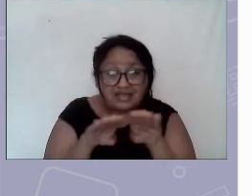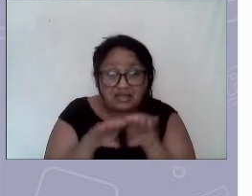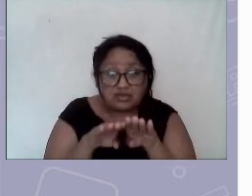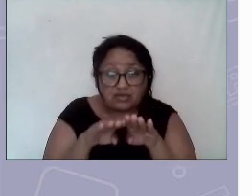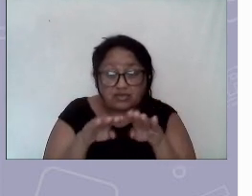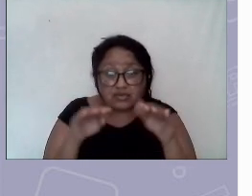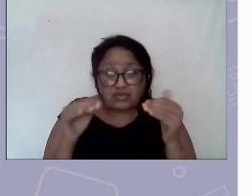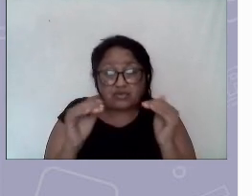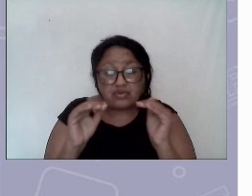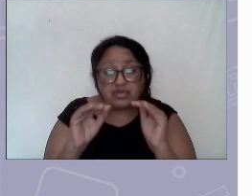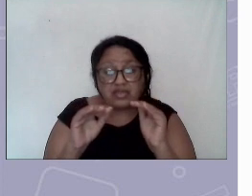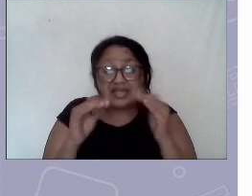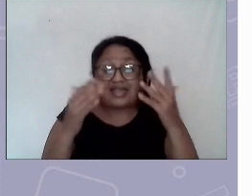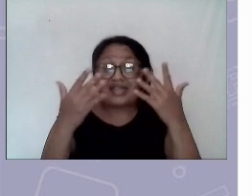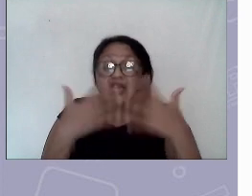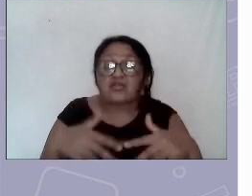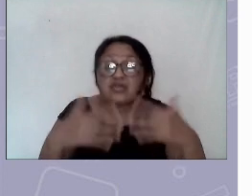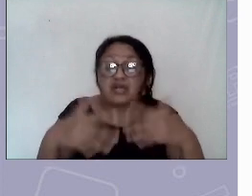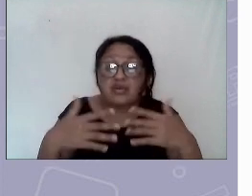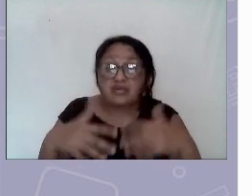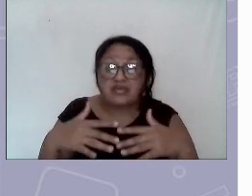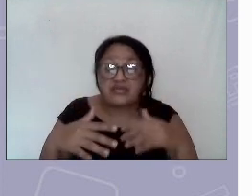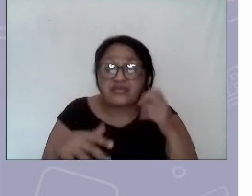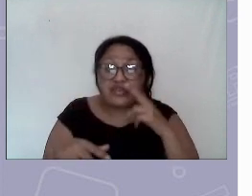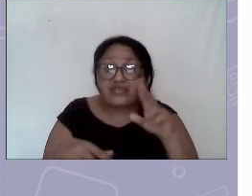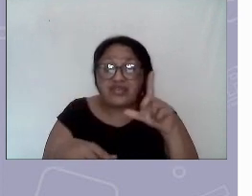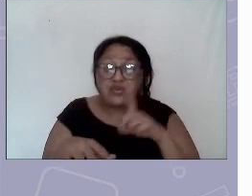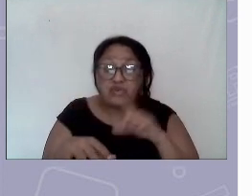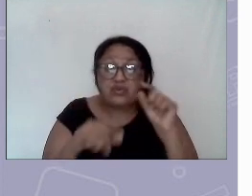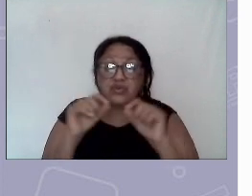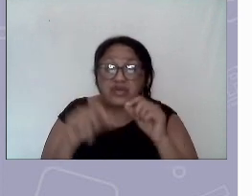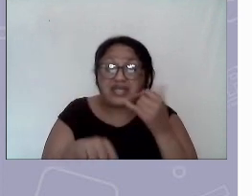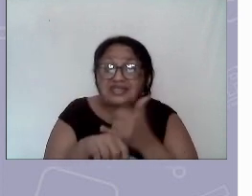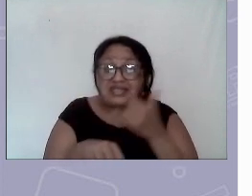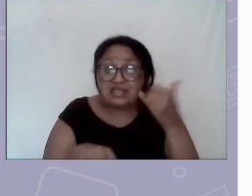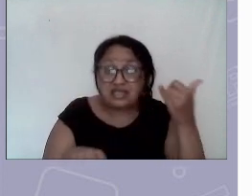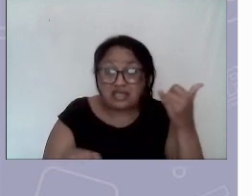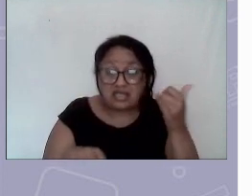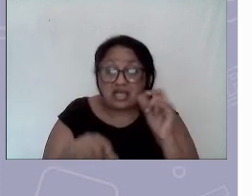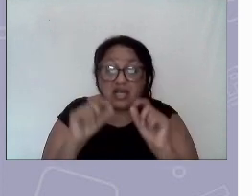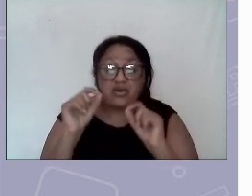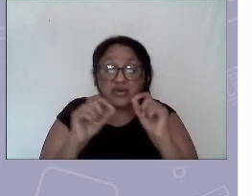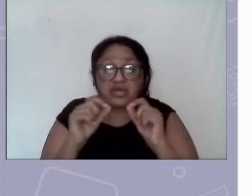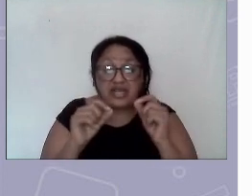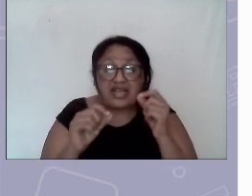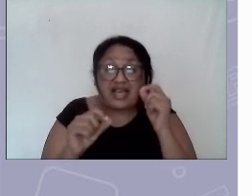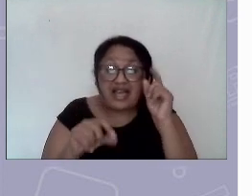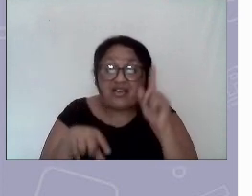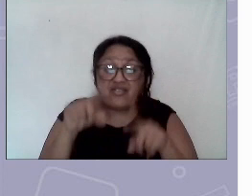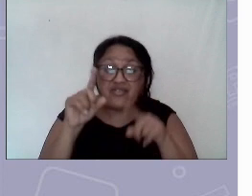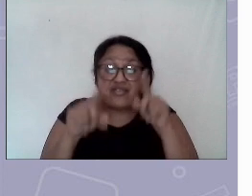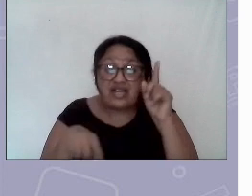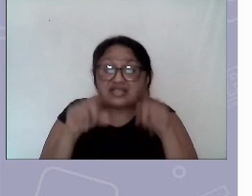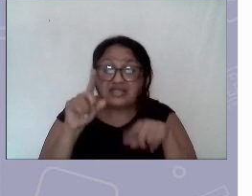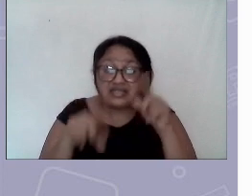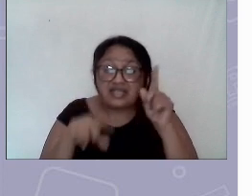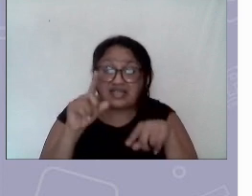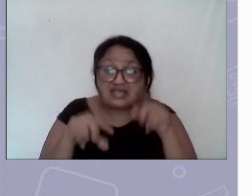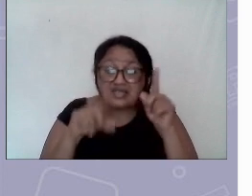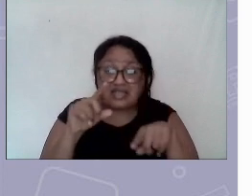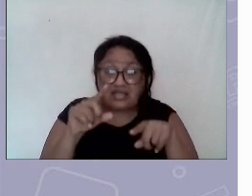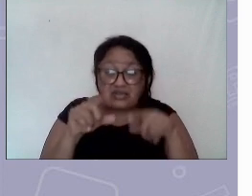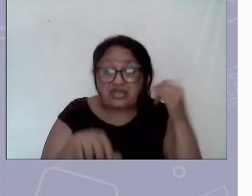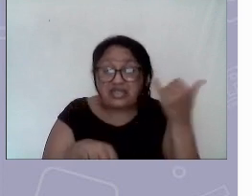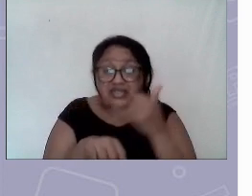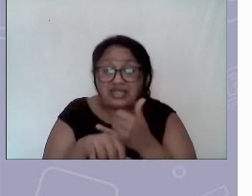naturalmente vai haver dissipação de energia certo e aí a variação da energia mecânica né onde